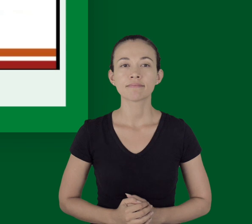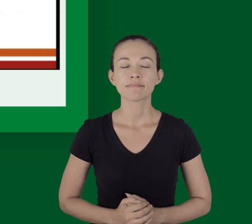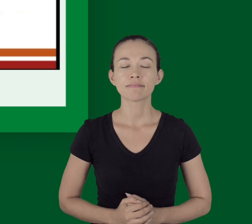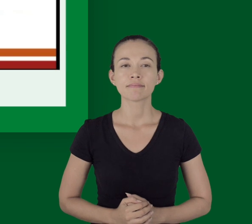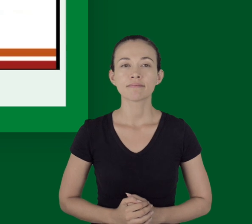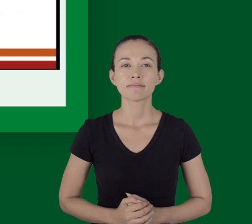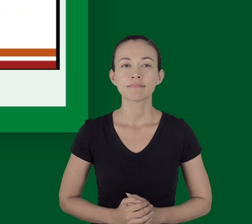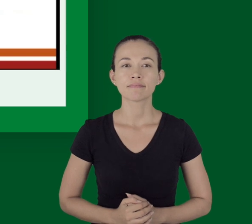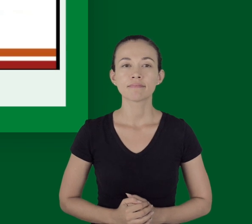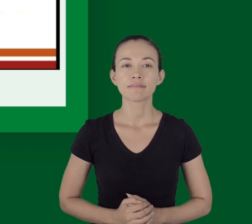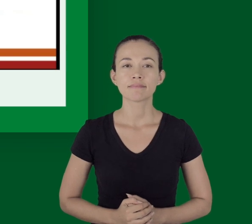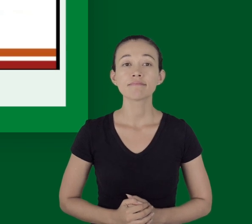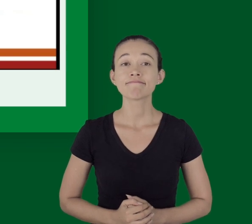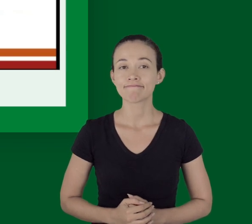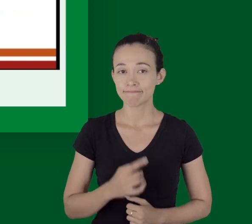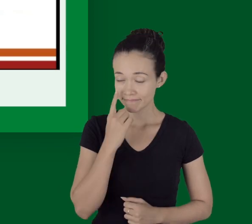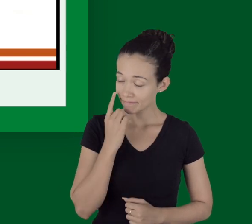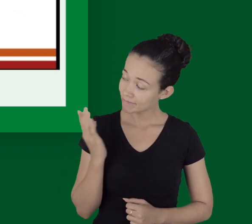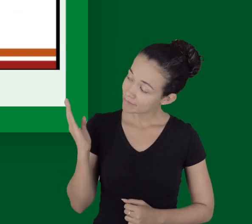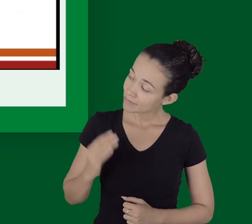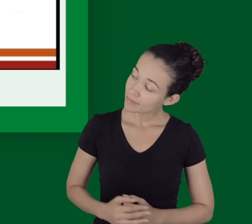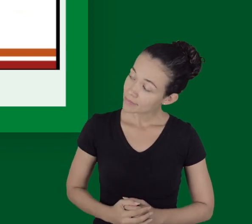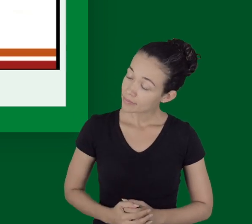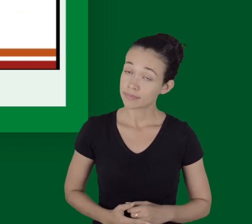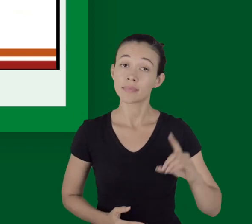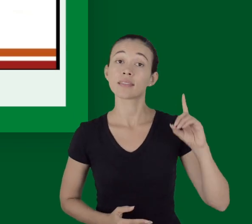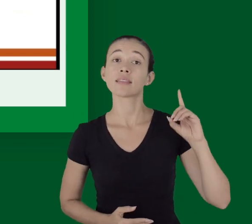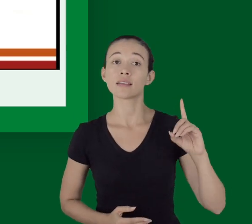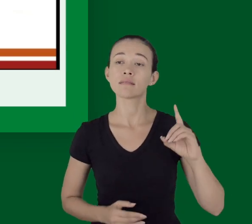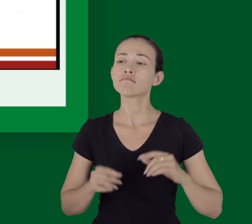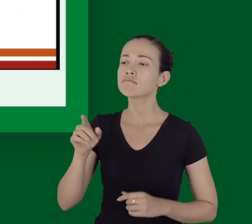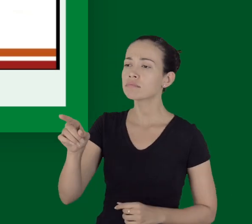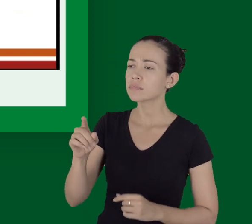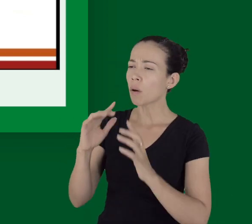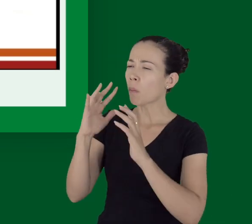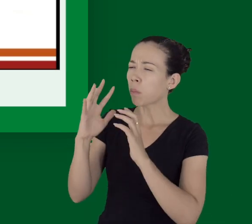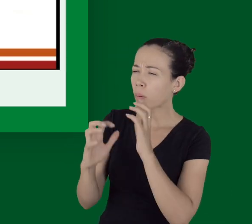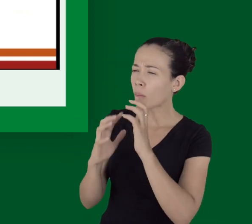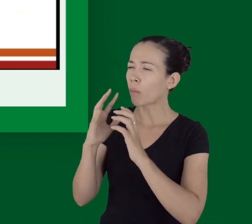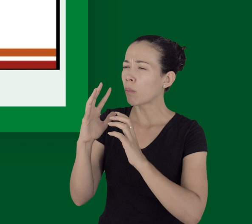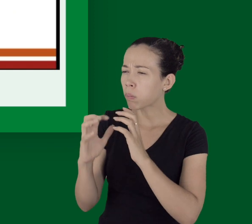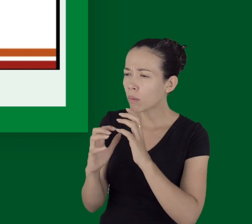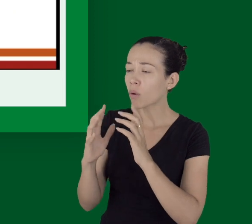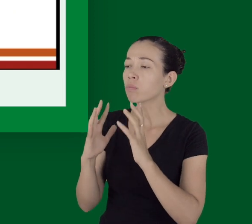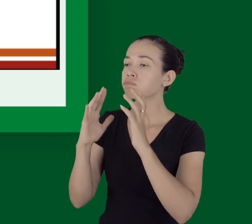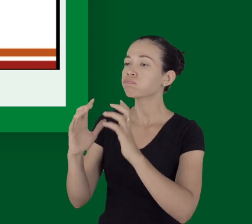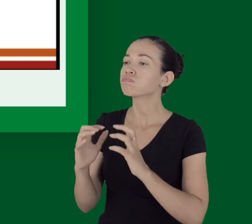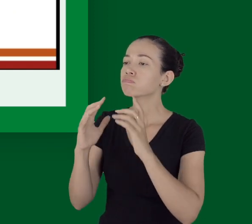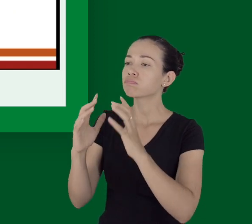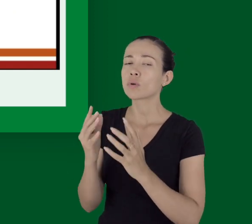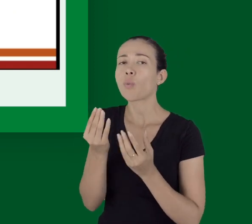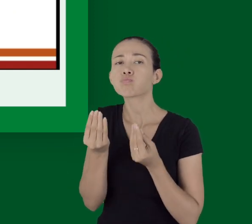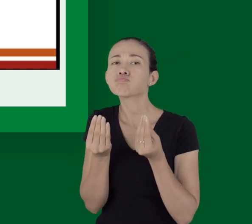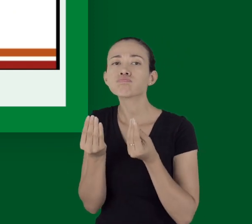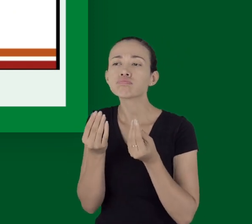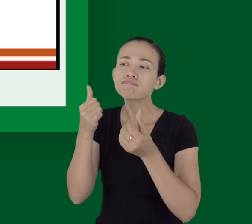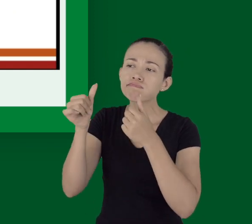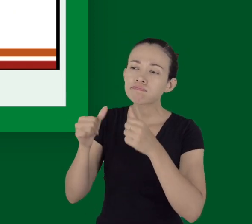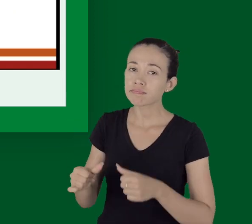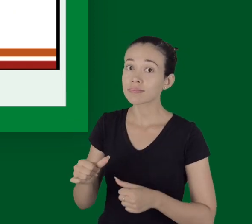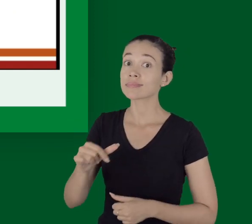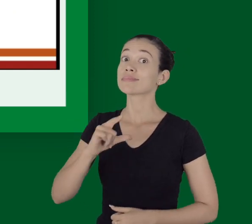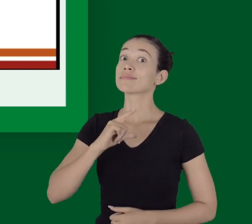que ele ocorre dentro dessa avaliação? Nós temos uma ferramenta importante que é a escala de coma de Glasgow, ela precisa ser treinada, o Glasgow precisa